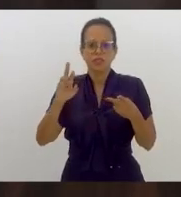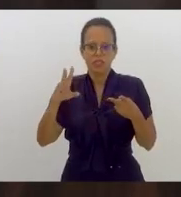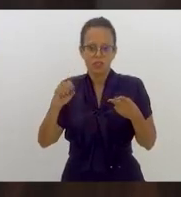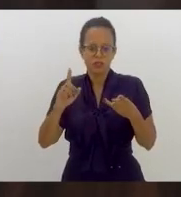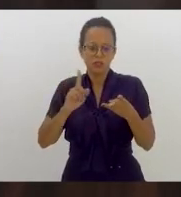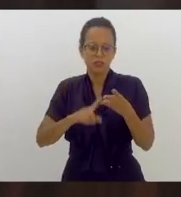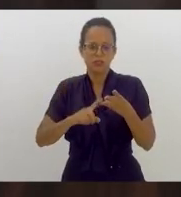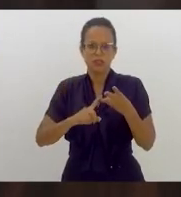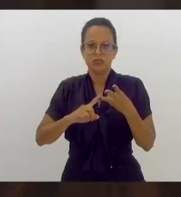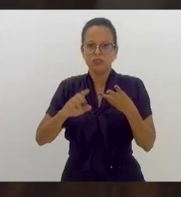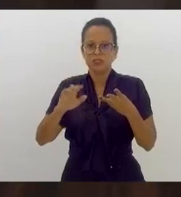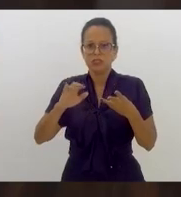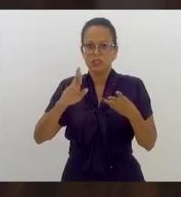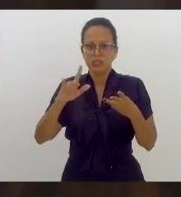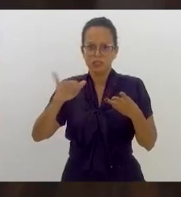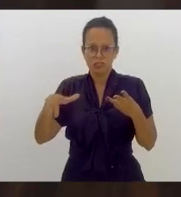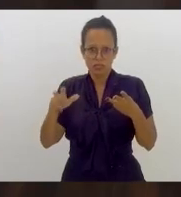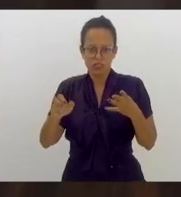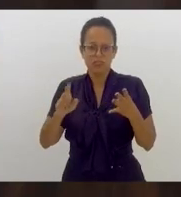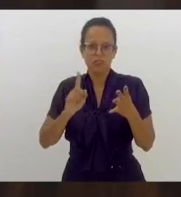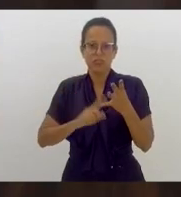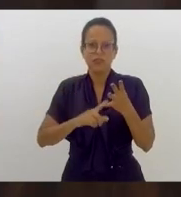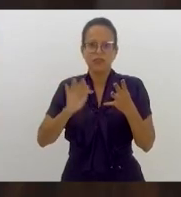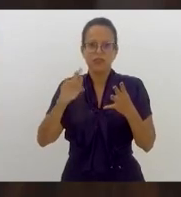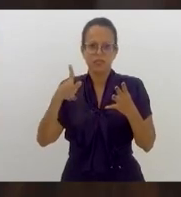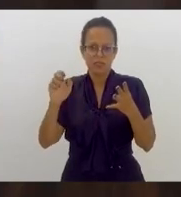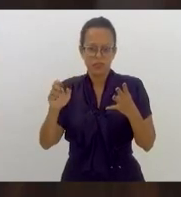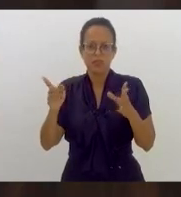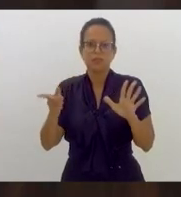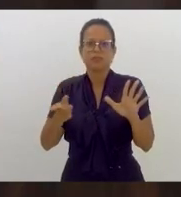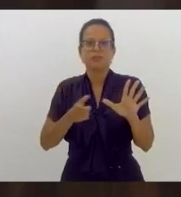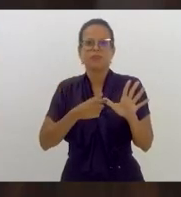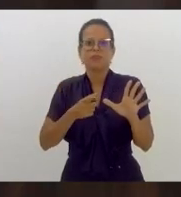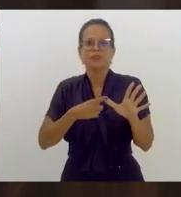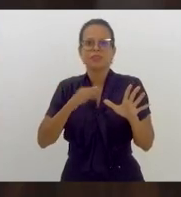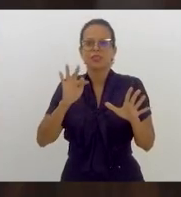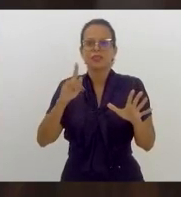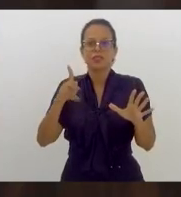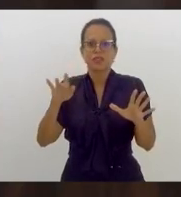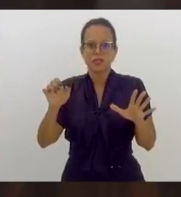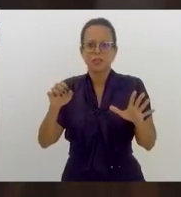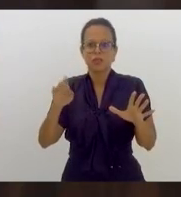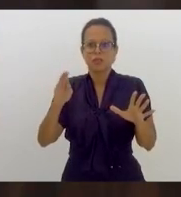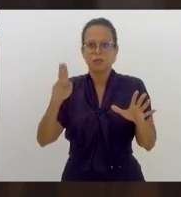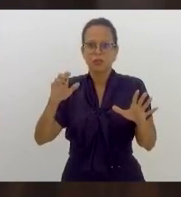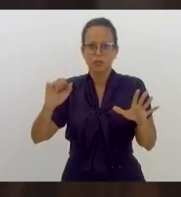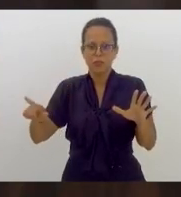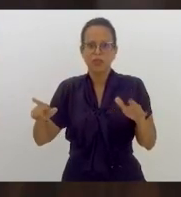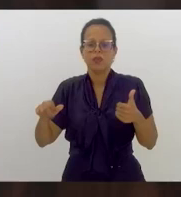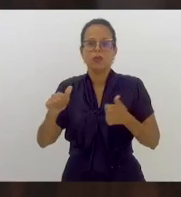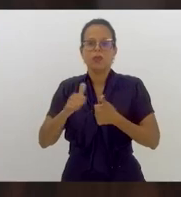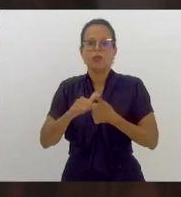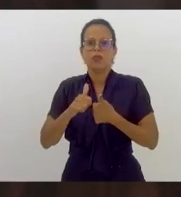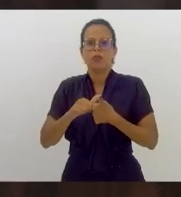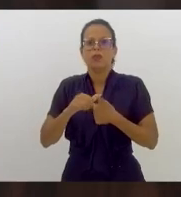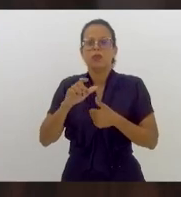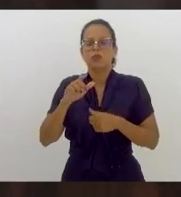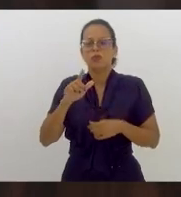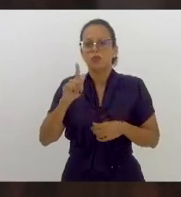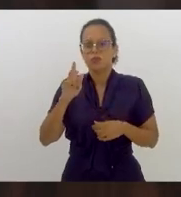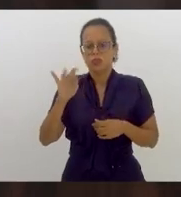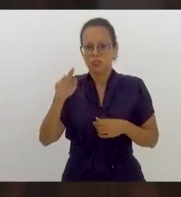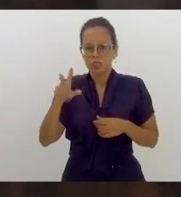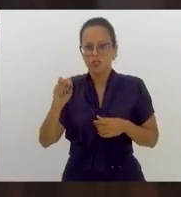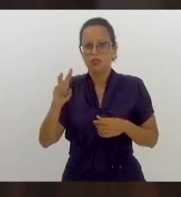Rejane, deputado Fábio Silva, deputado Felipe Soares, deputado Felipe Pobel, deputado Gustavo Schmidt, deputado